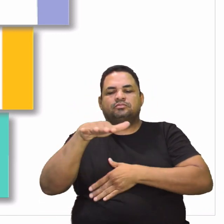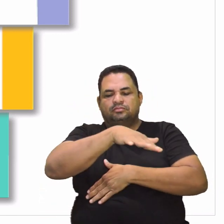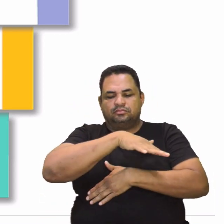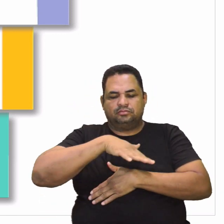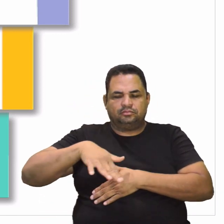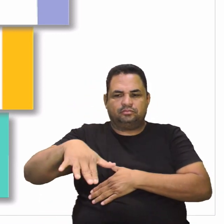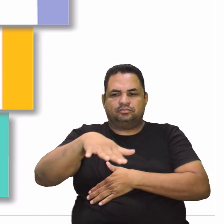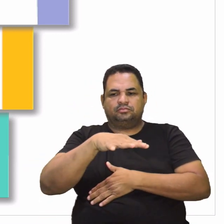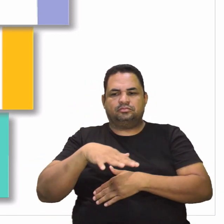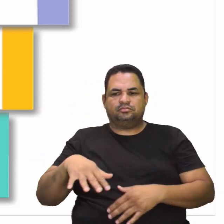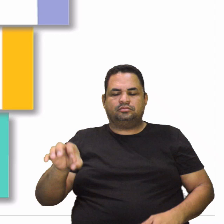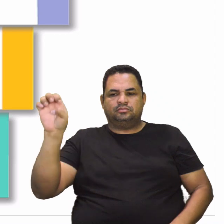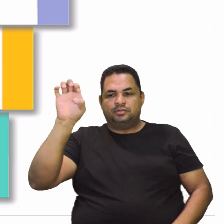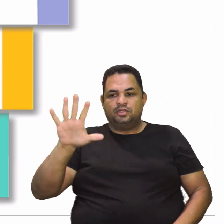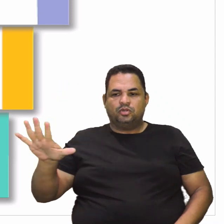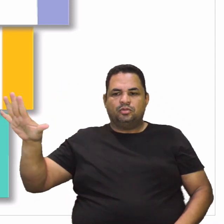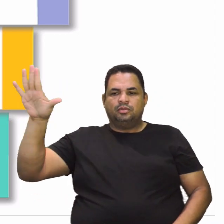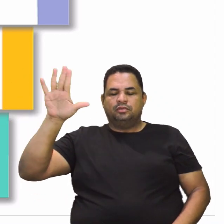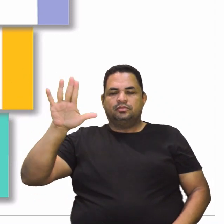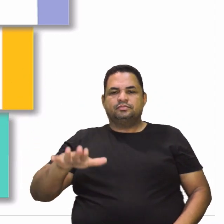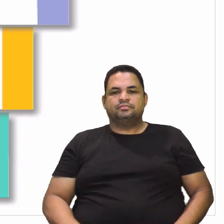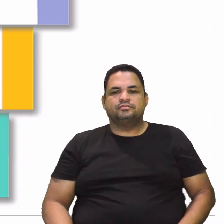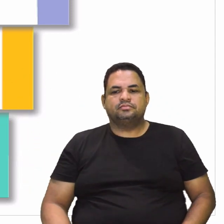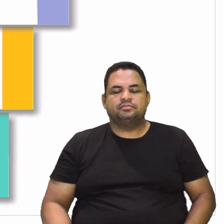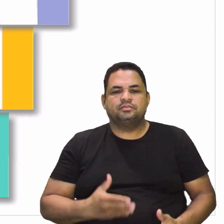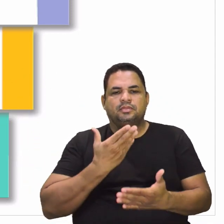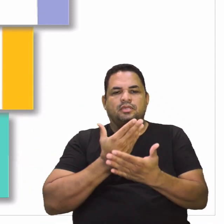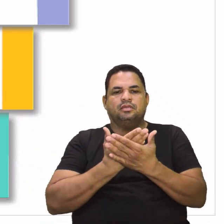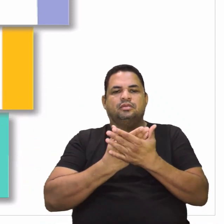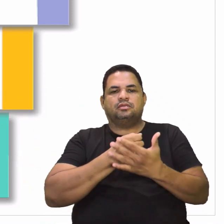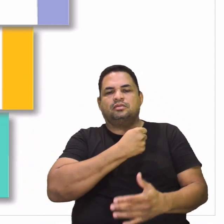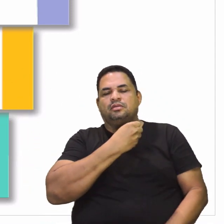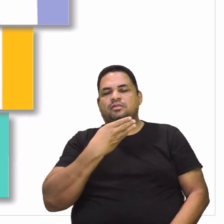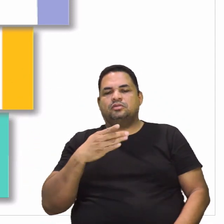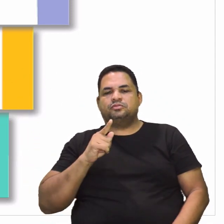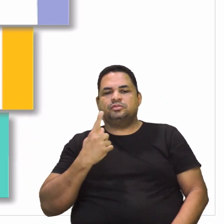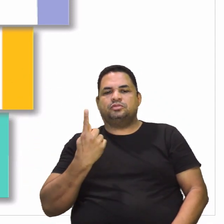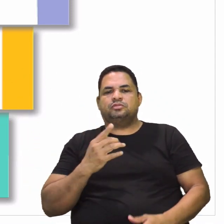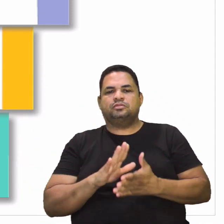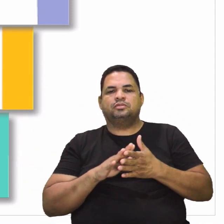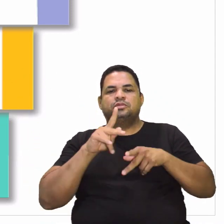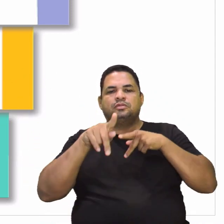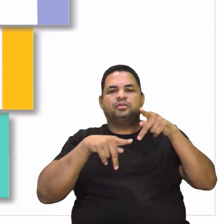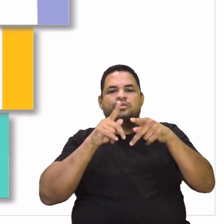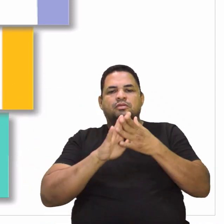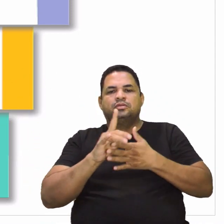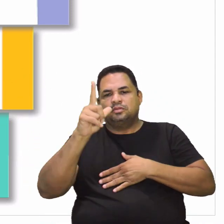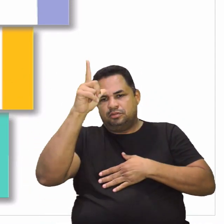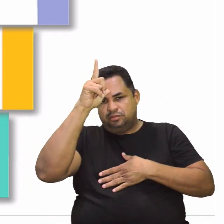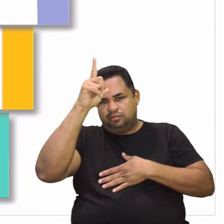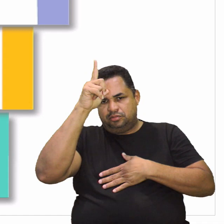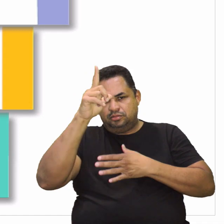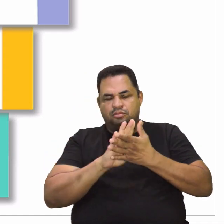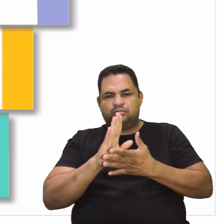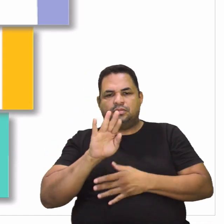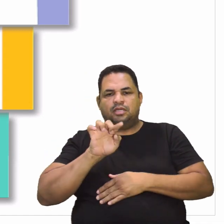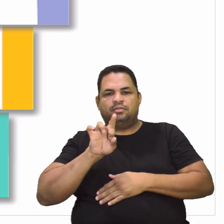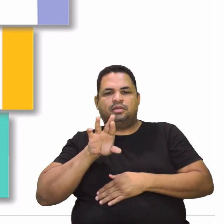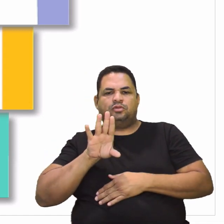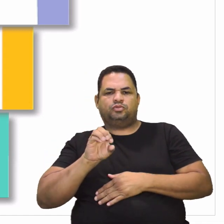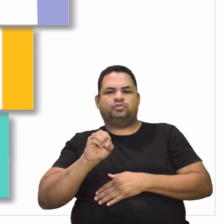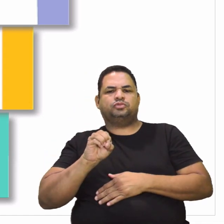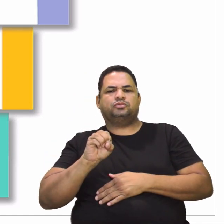dentro daquela região. Na aula de hoje, 14.1, vocês verão os povos germânicos bárbaros.